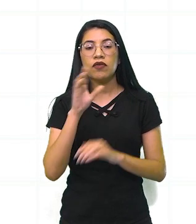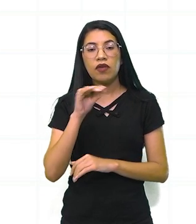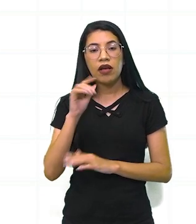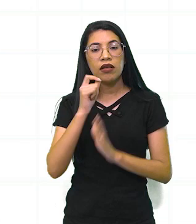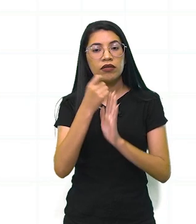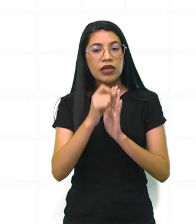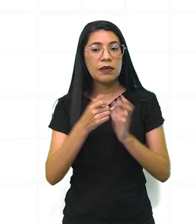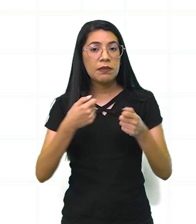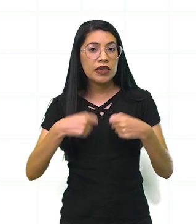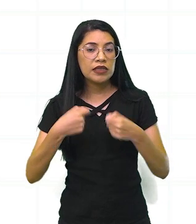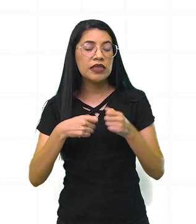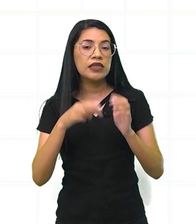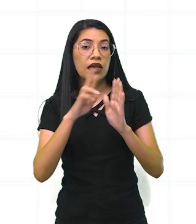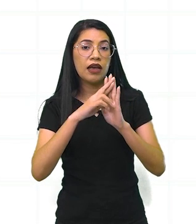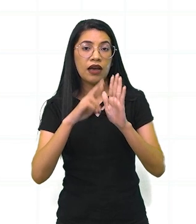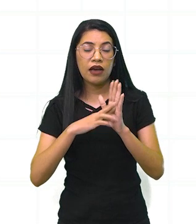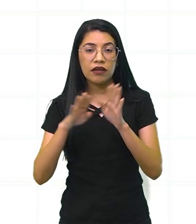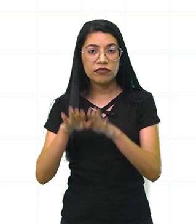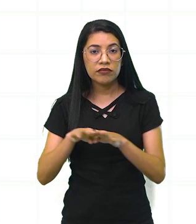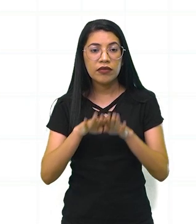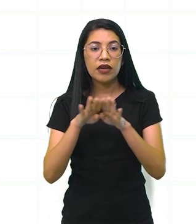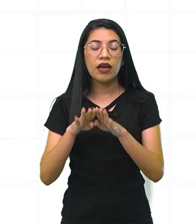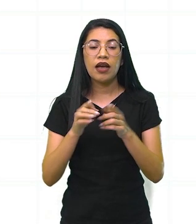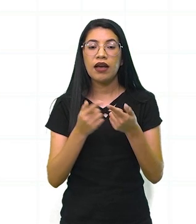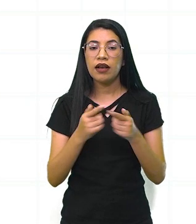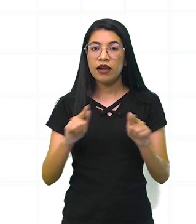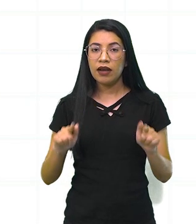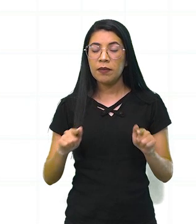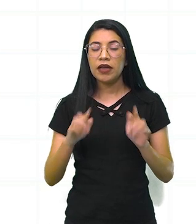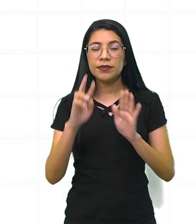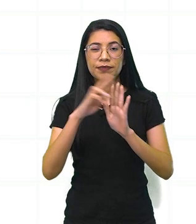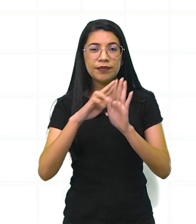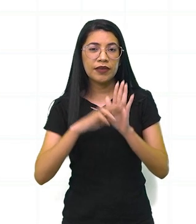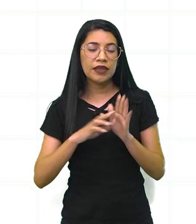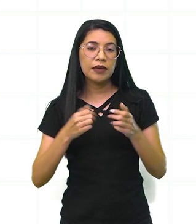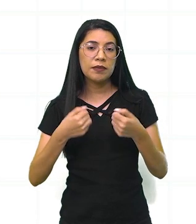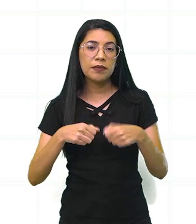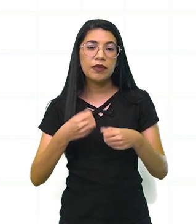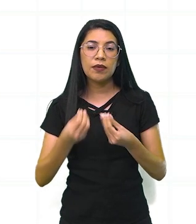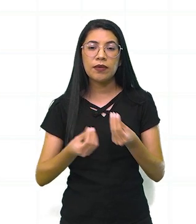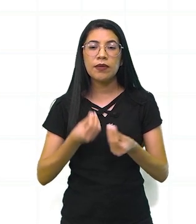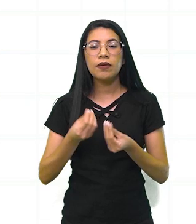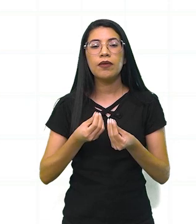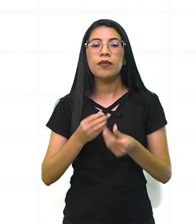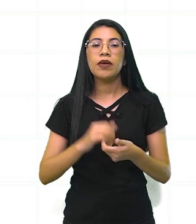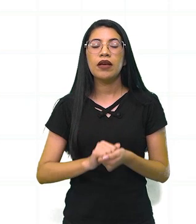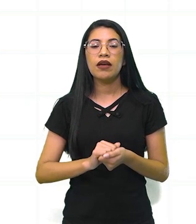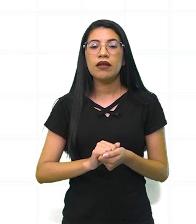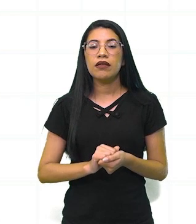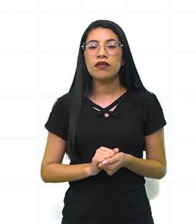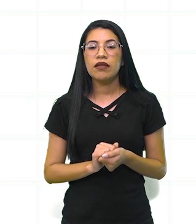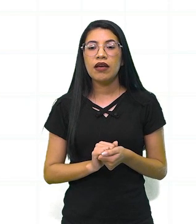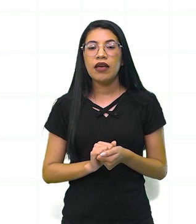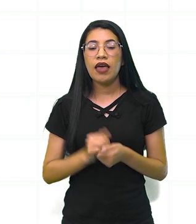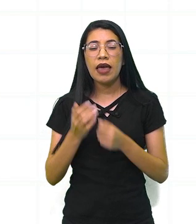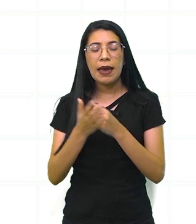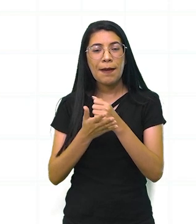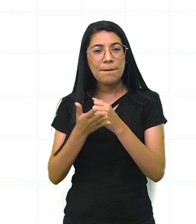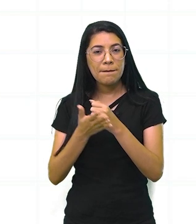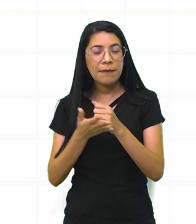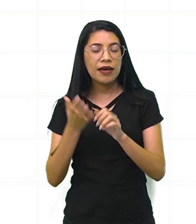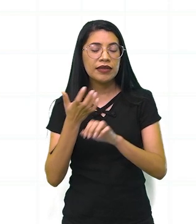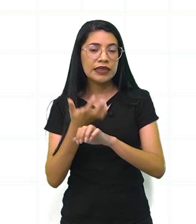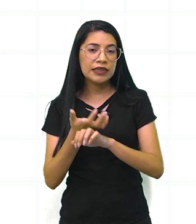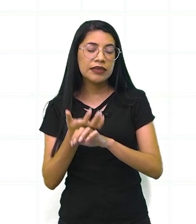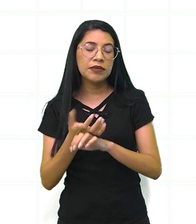o emprego da Norma padrão a gramática normativa deve ser Concebida como o componente mais essencial da